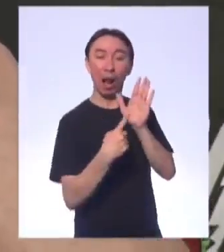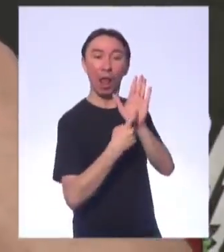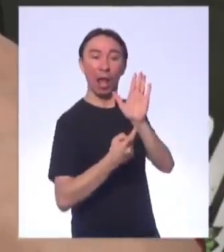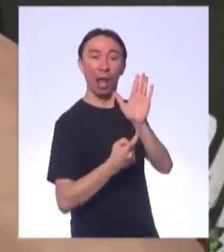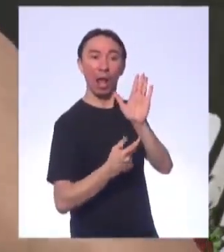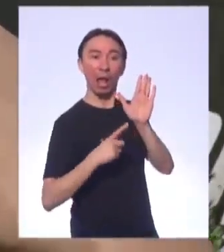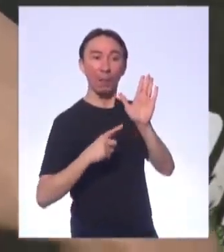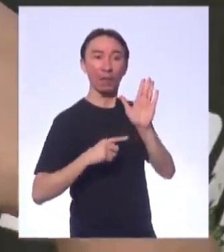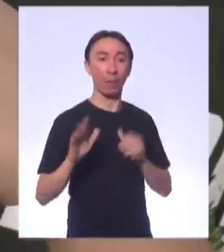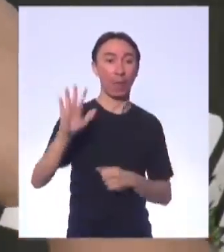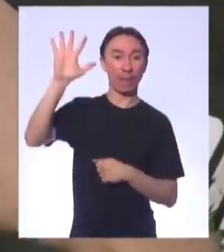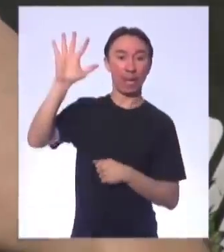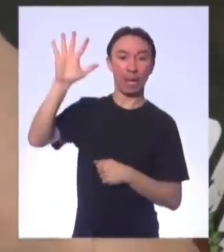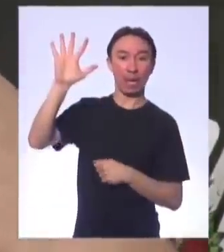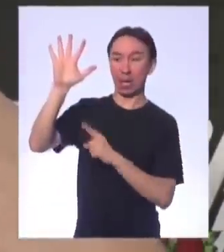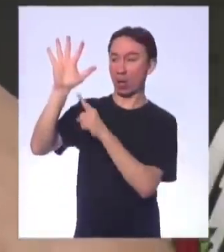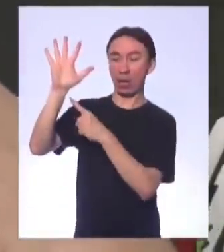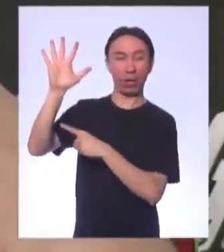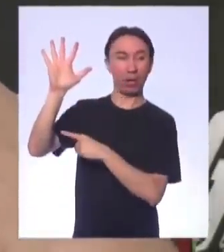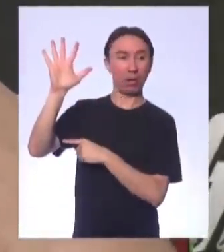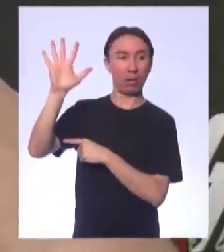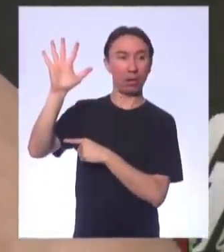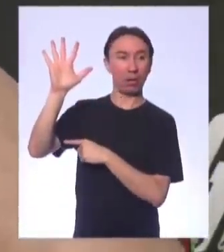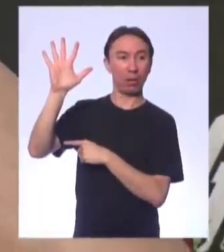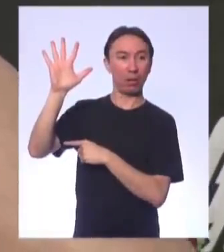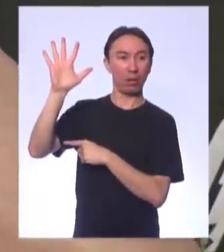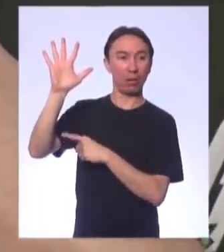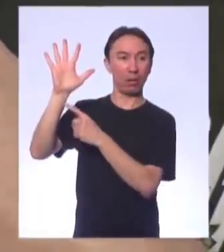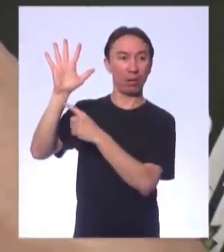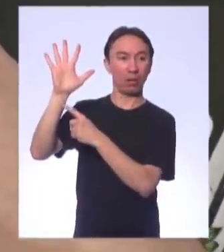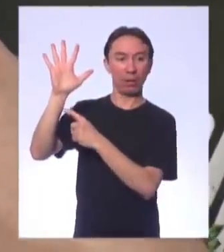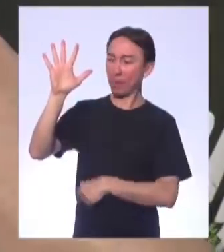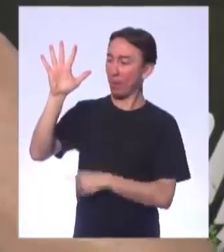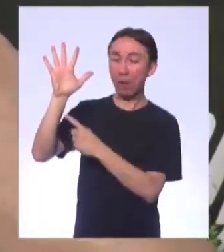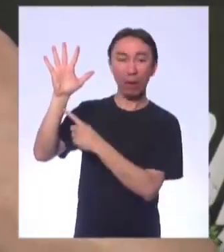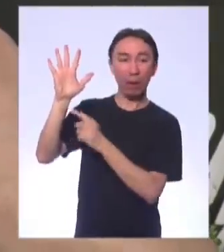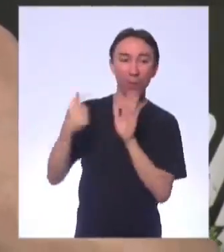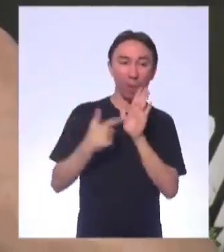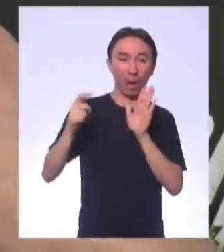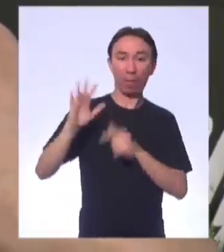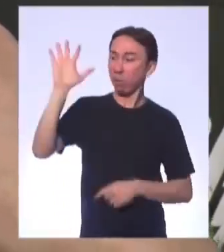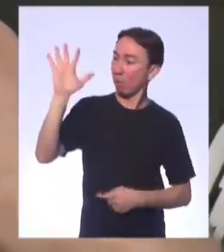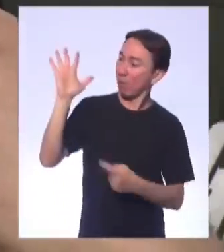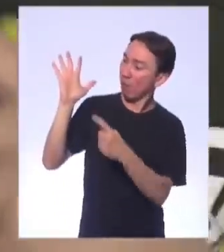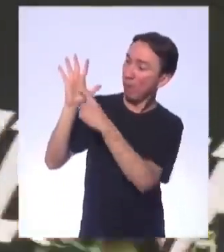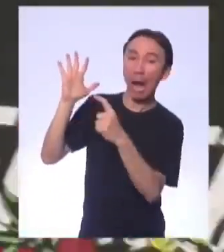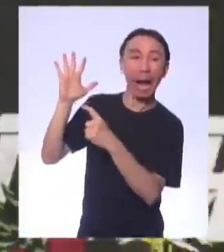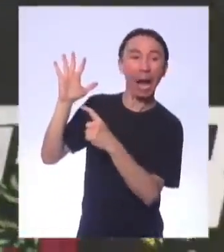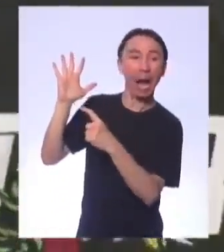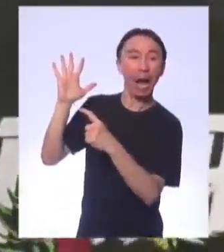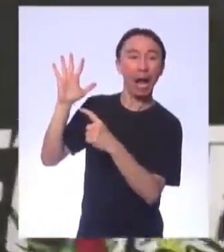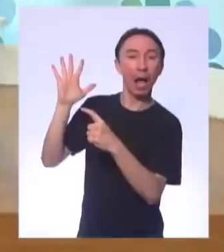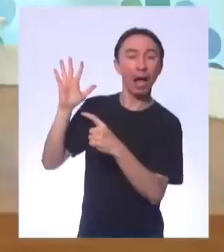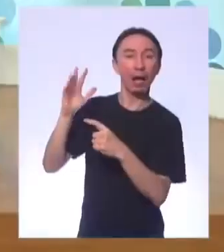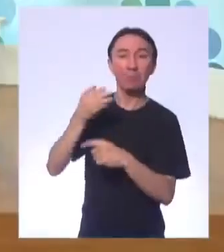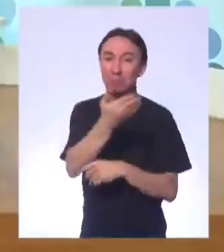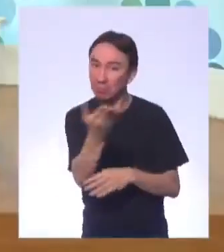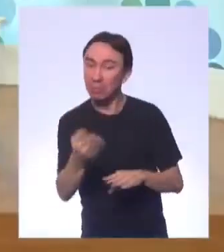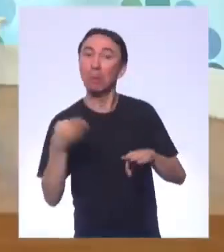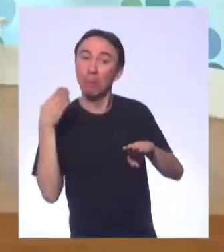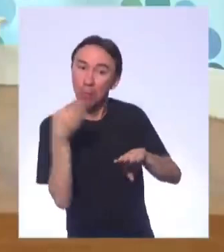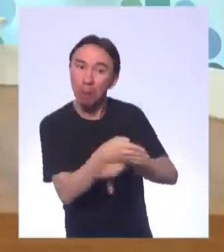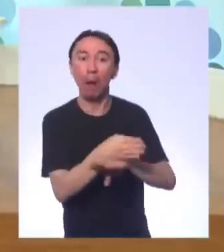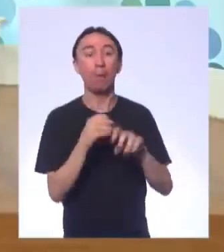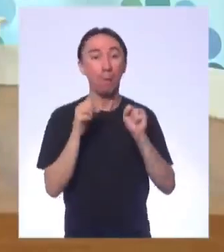aqui ó pede ovos clica aqui de novo pede para erguer a mão e aí eu vou deixar alguém participar que que eu quero